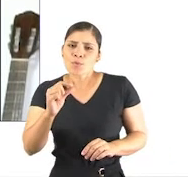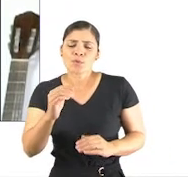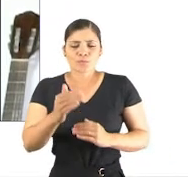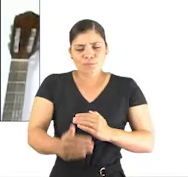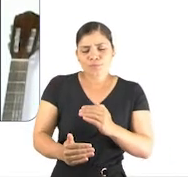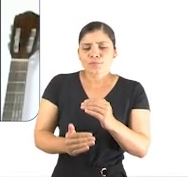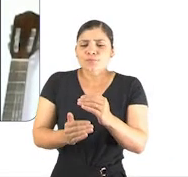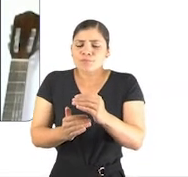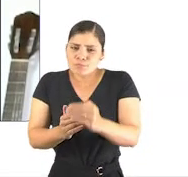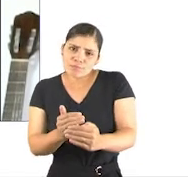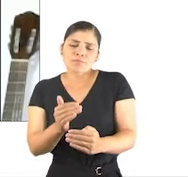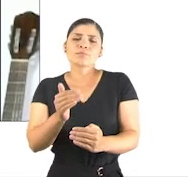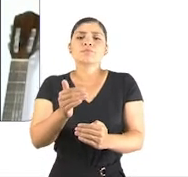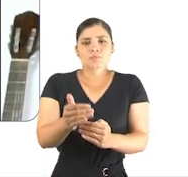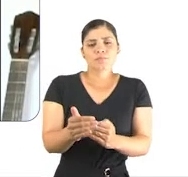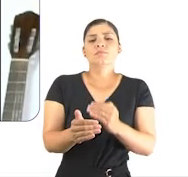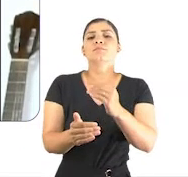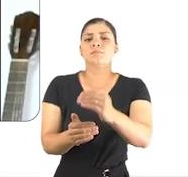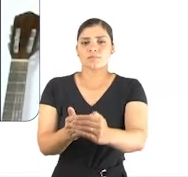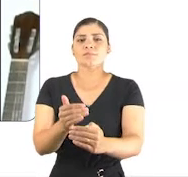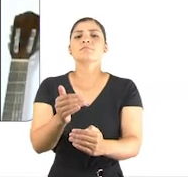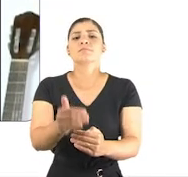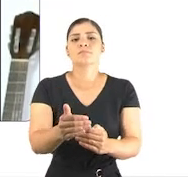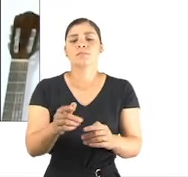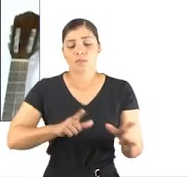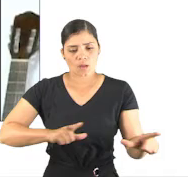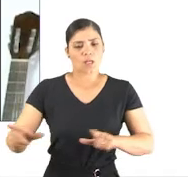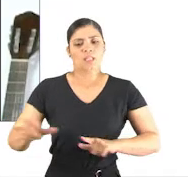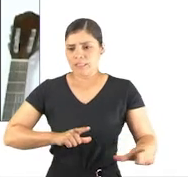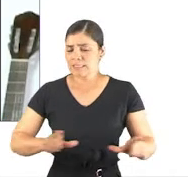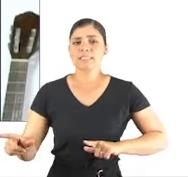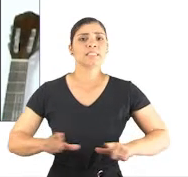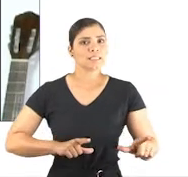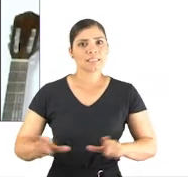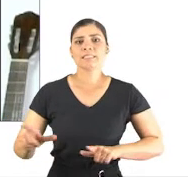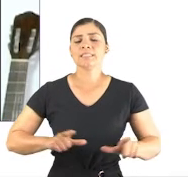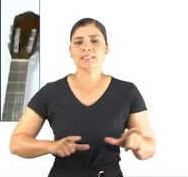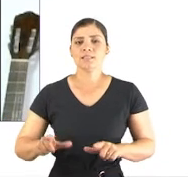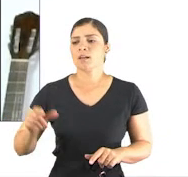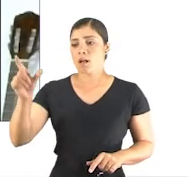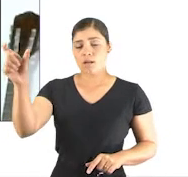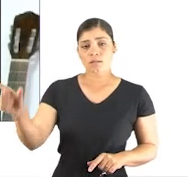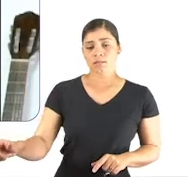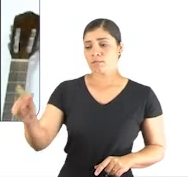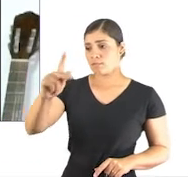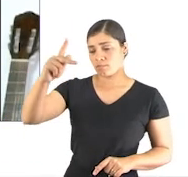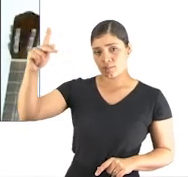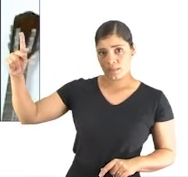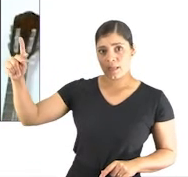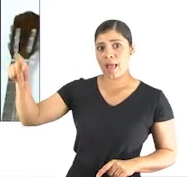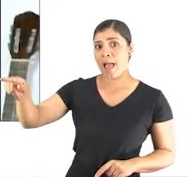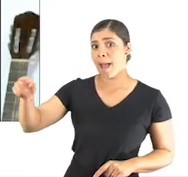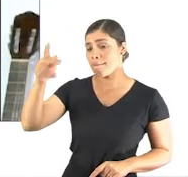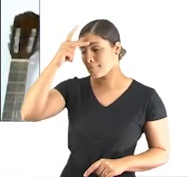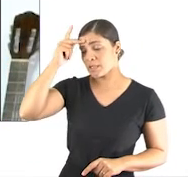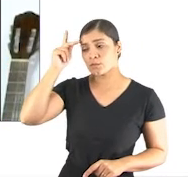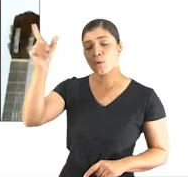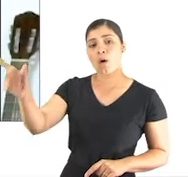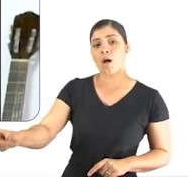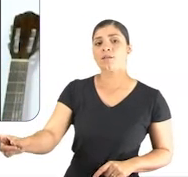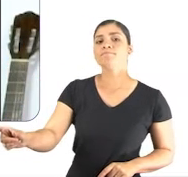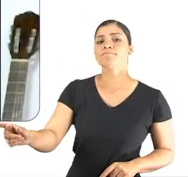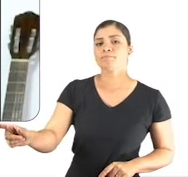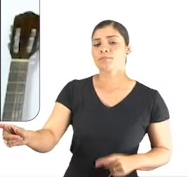né? Uma coisa que a gente tem que trabalhar rotineiramente com o fornecedor é esse engajamento com ele. E